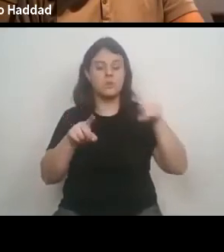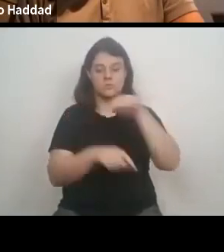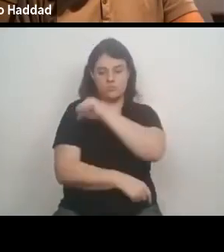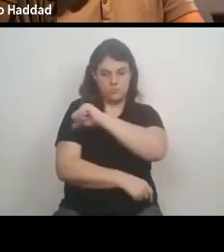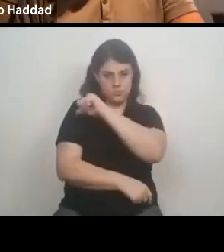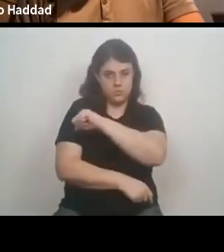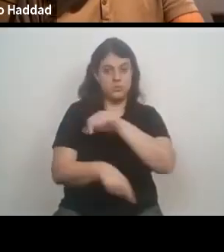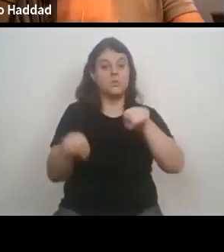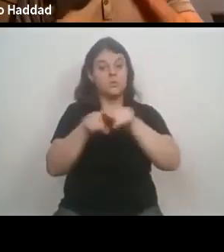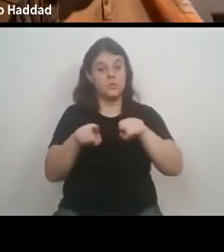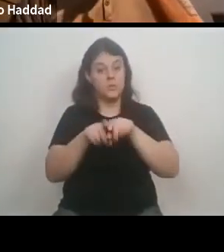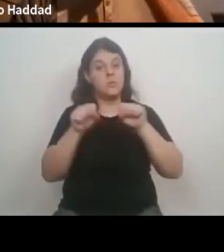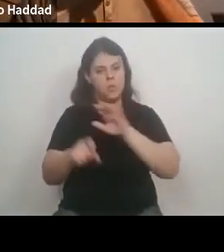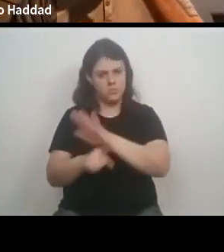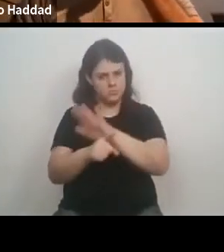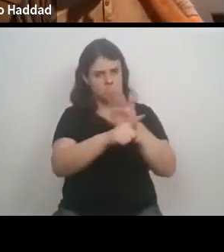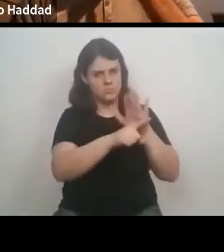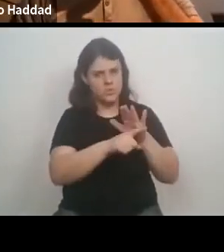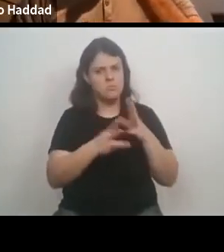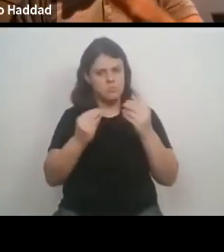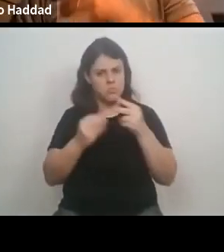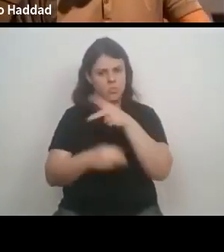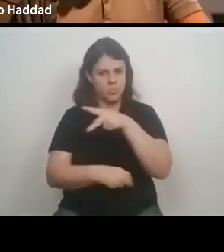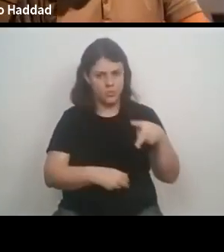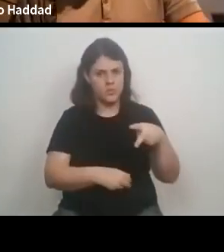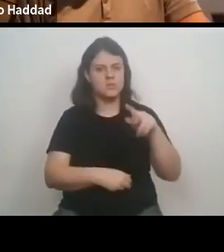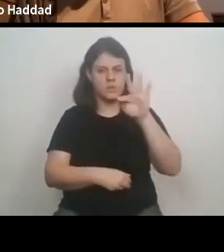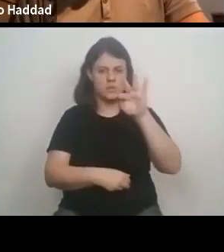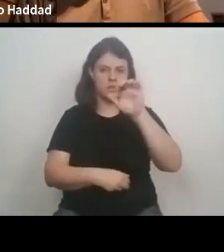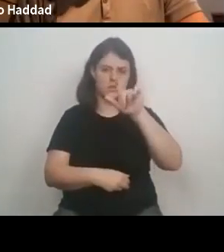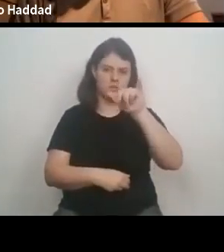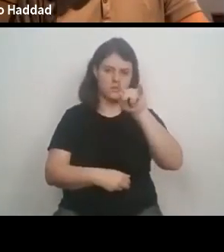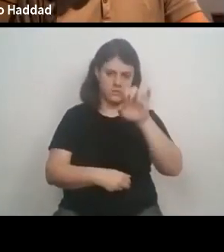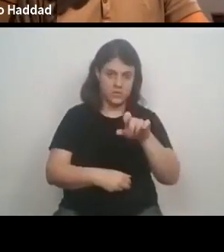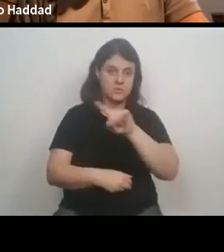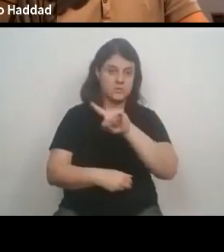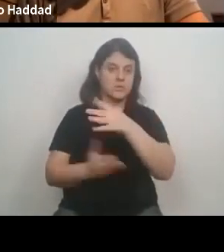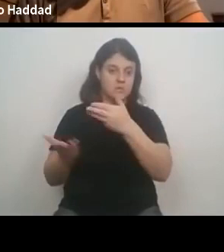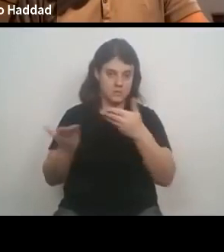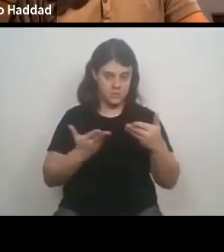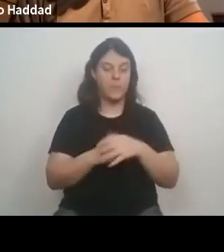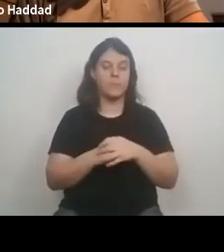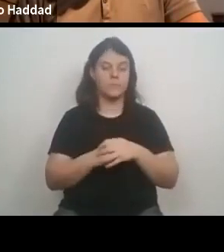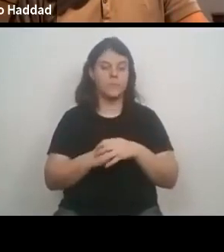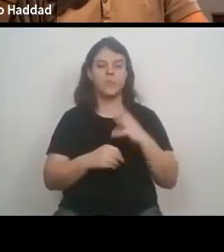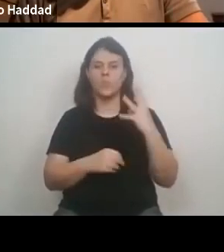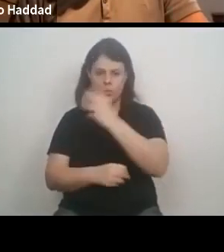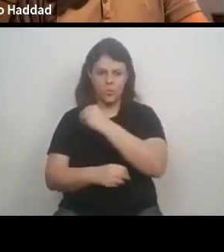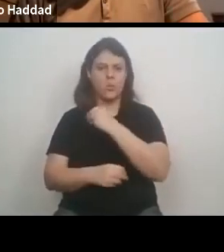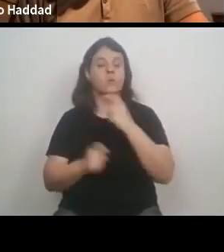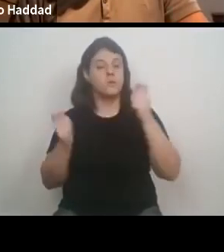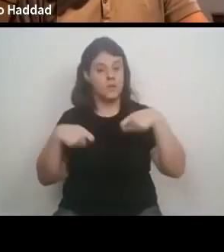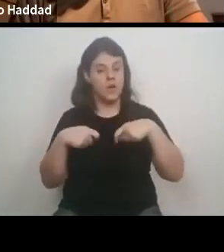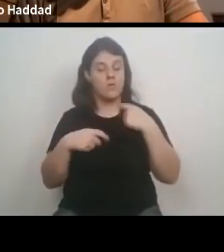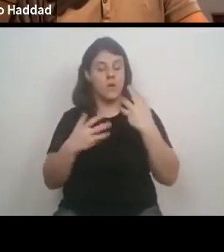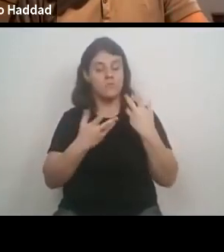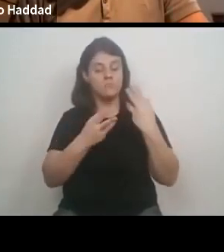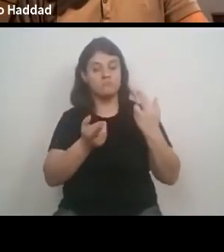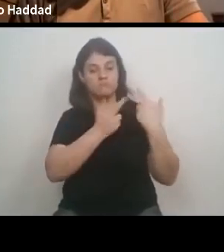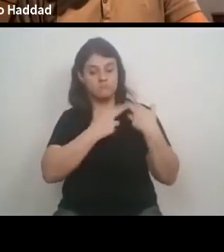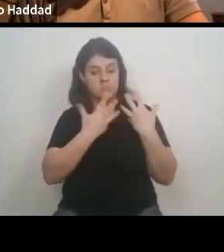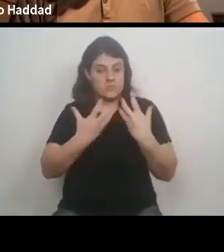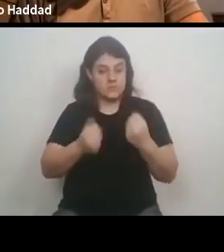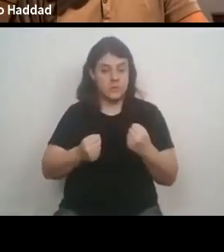tenho certeza que podem ajudar muito o nosso presidente Felipe Santa Cruz quando chamadas a fazê-lo, né? Aliás, todo Prerrogativas vai assumir esse debate, que é um